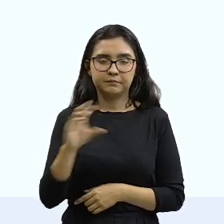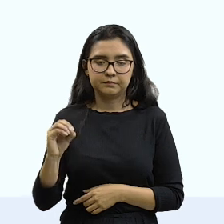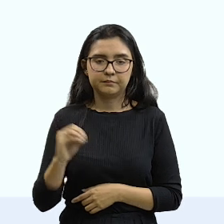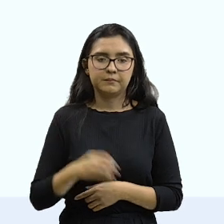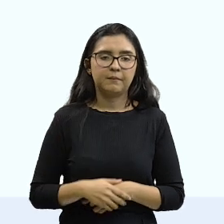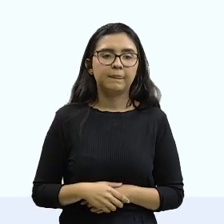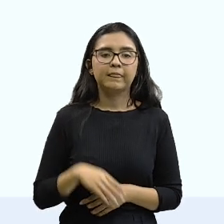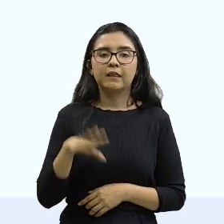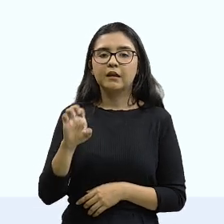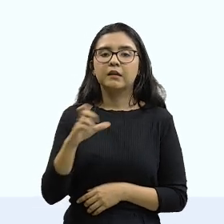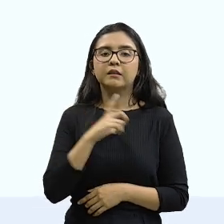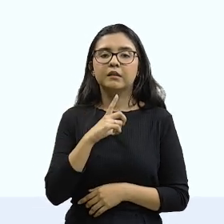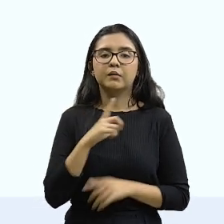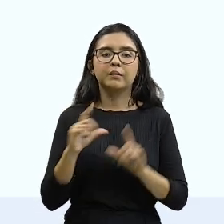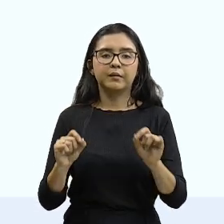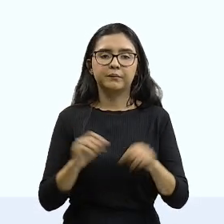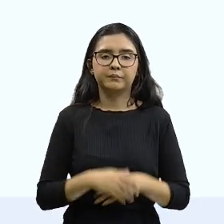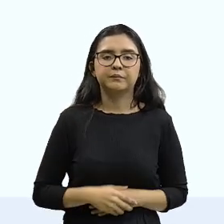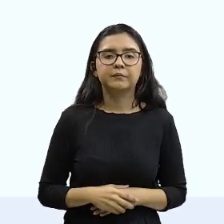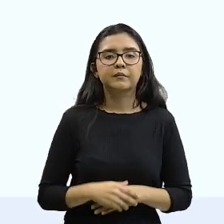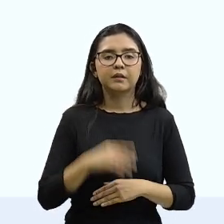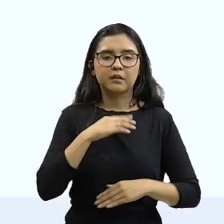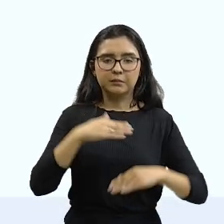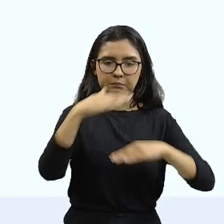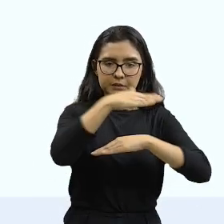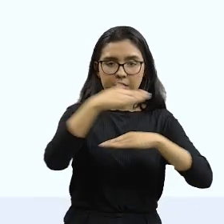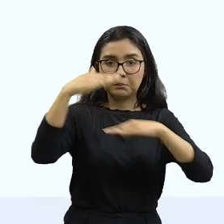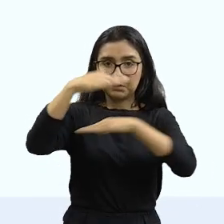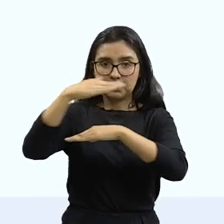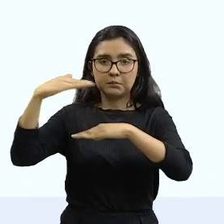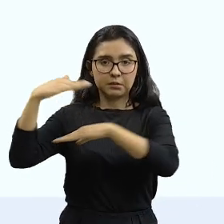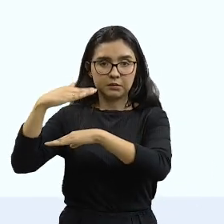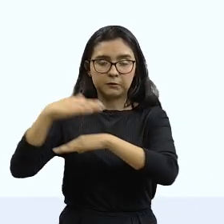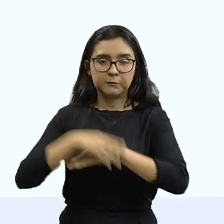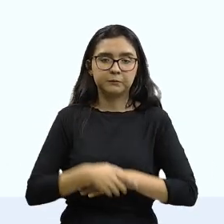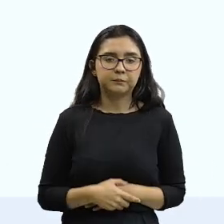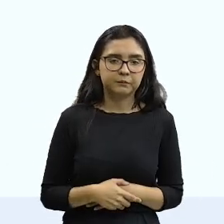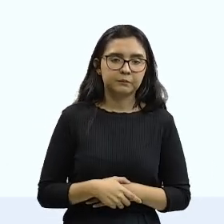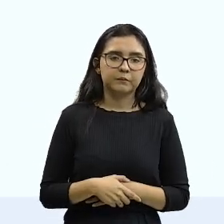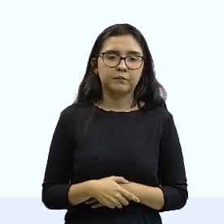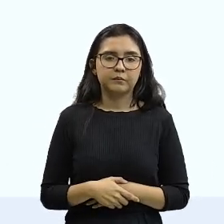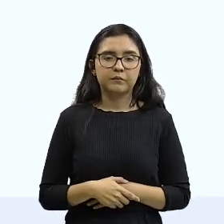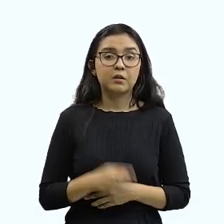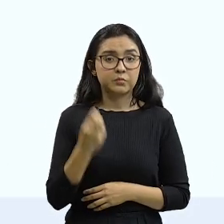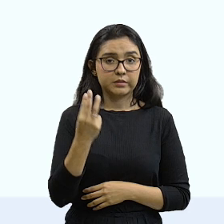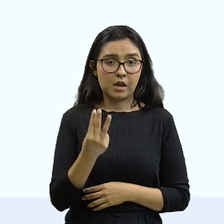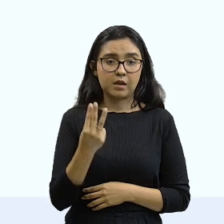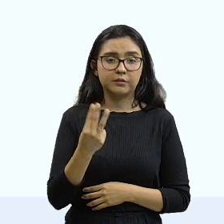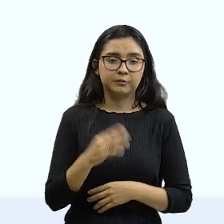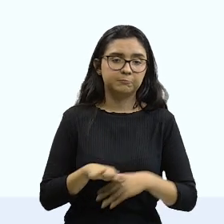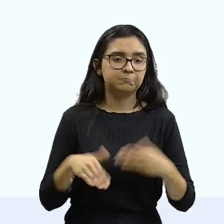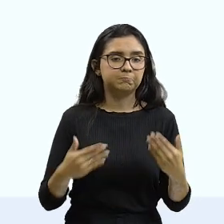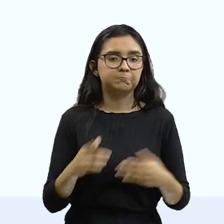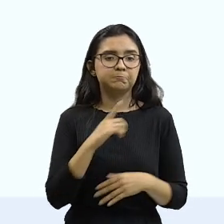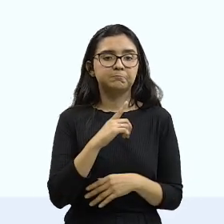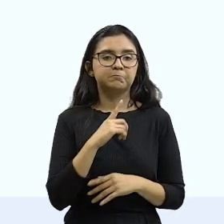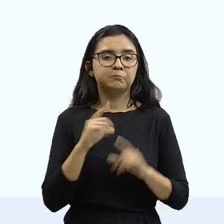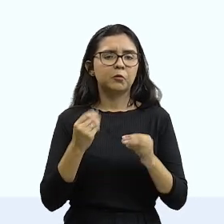Na letra E, eu tenho paralelo, paralelo, paralelo. 3 paralelos. Então, nós vamos